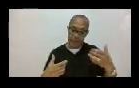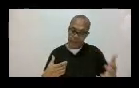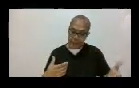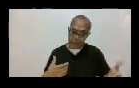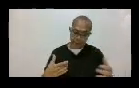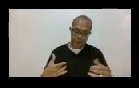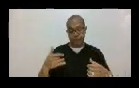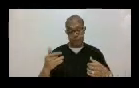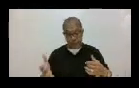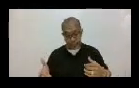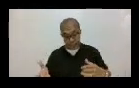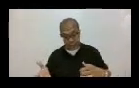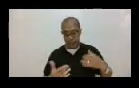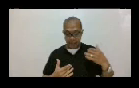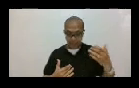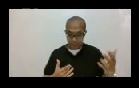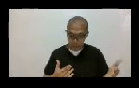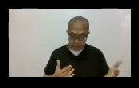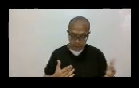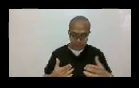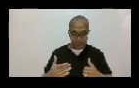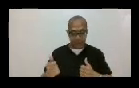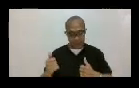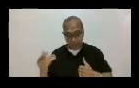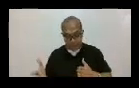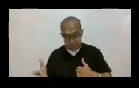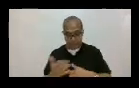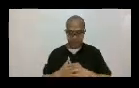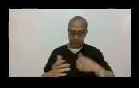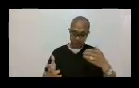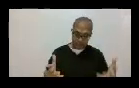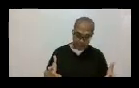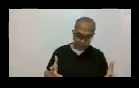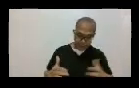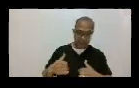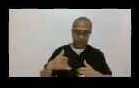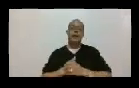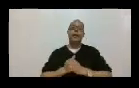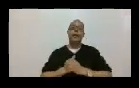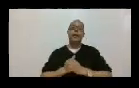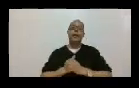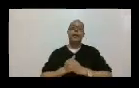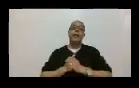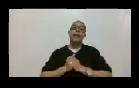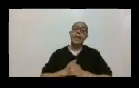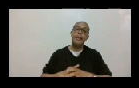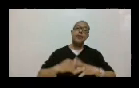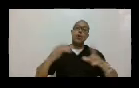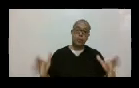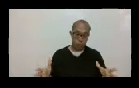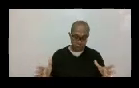suécia alemanha frança reino unido itália espanha portugal